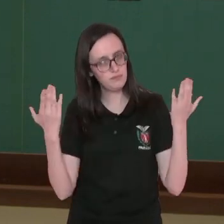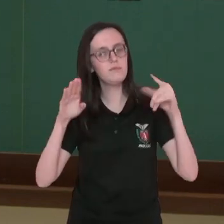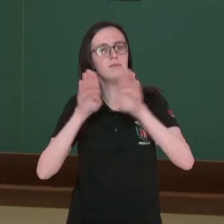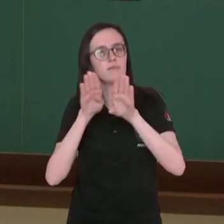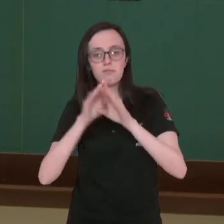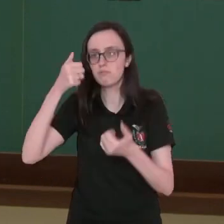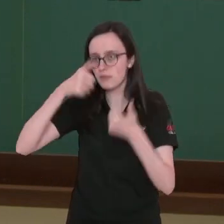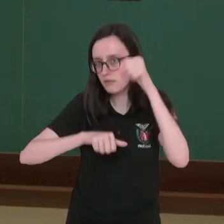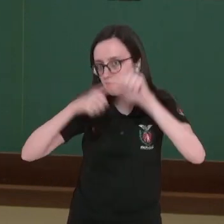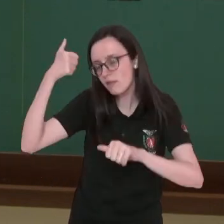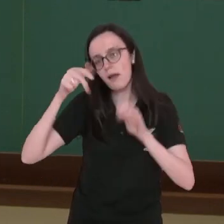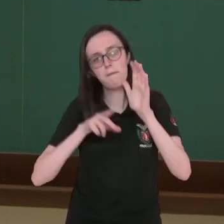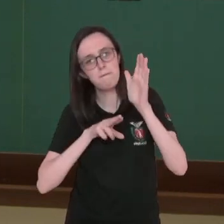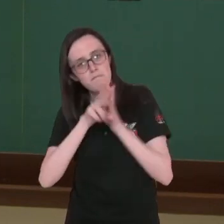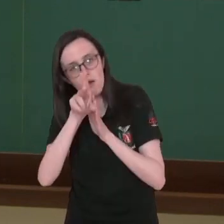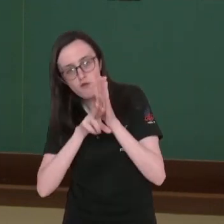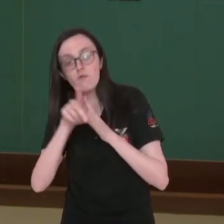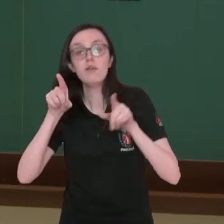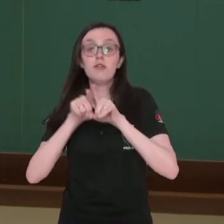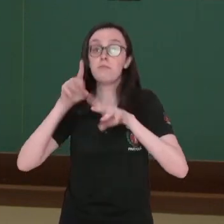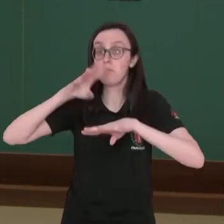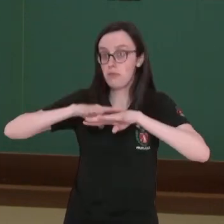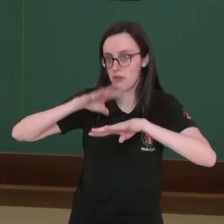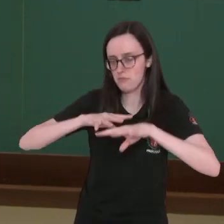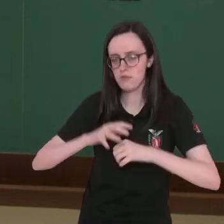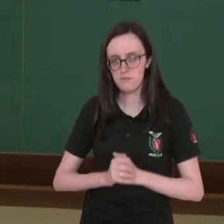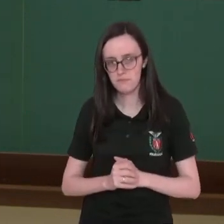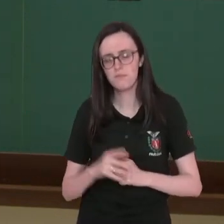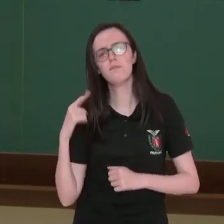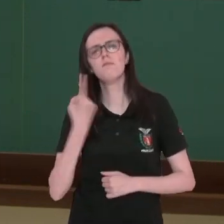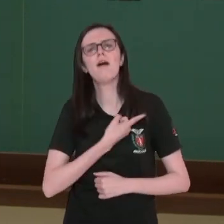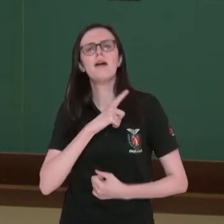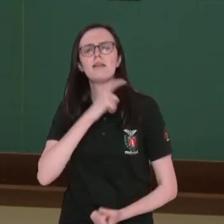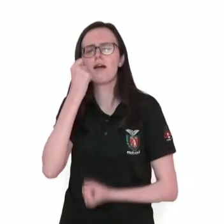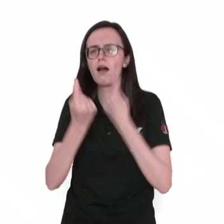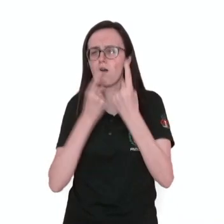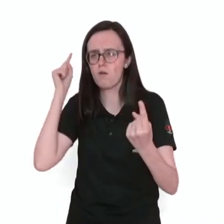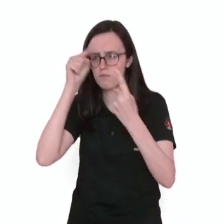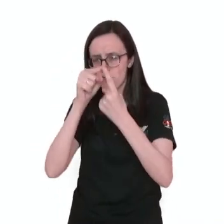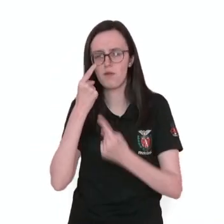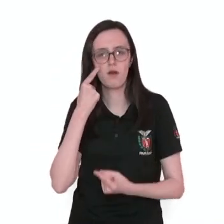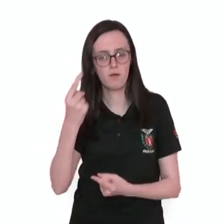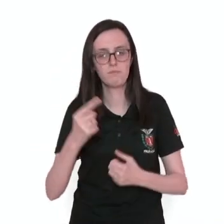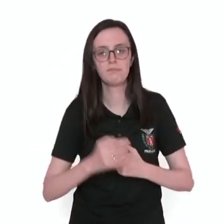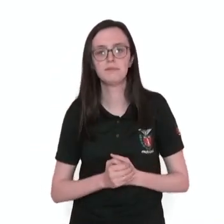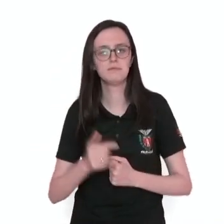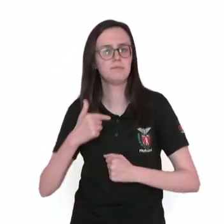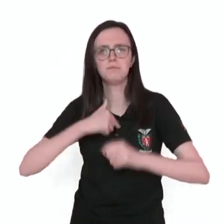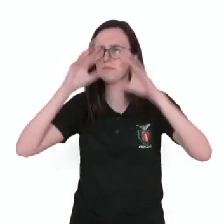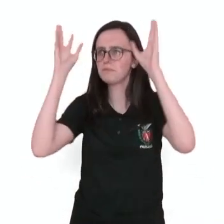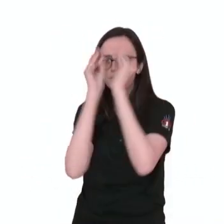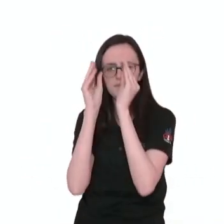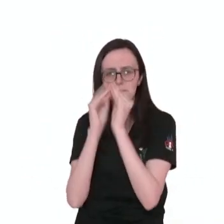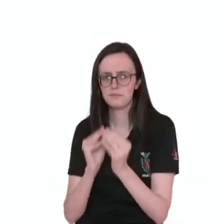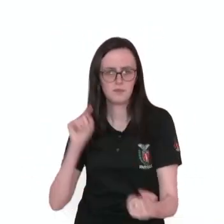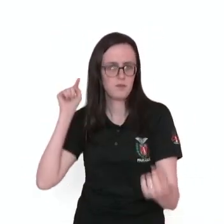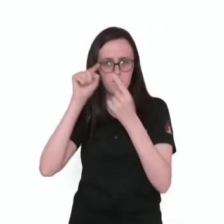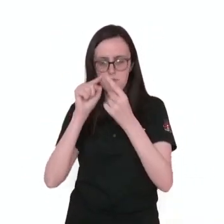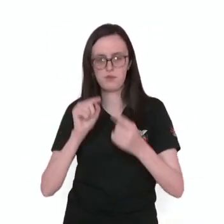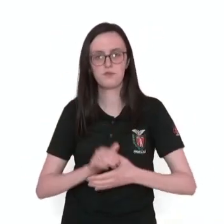da química, da biologia e da matemática. Nós temos alguns objetivos. Pessoal, eu vou sintetizar esses